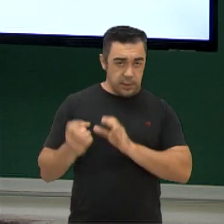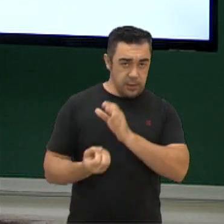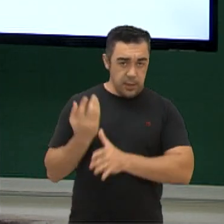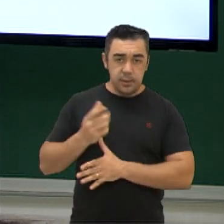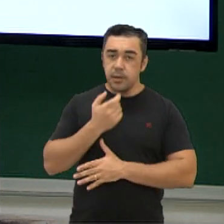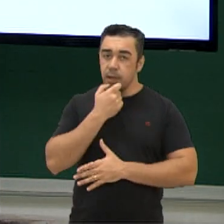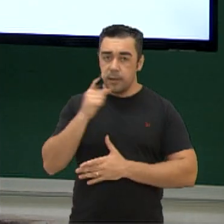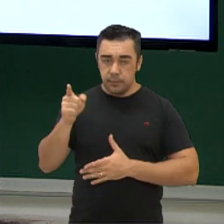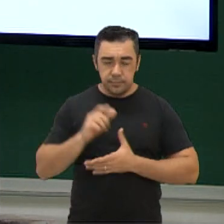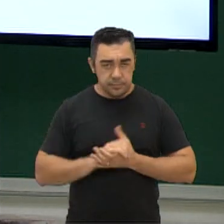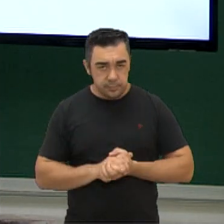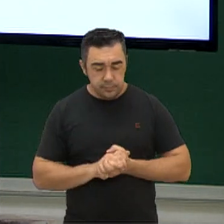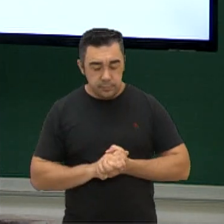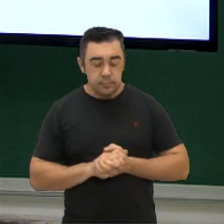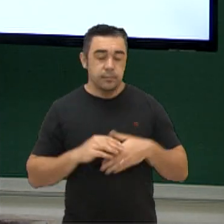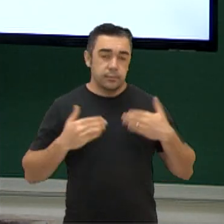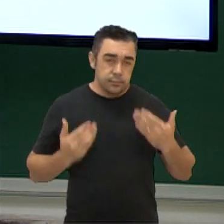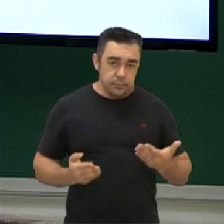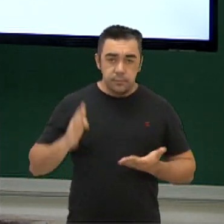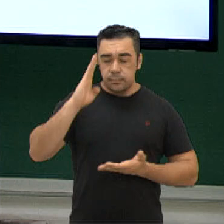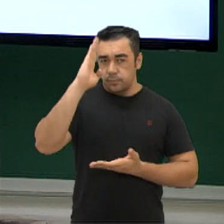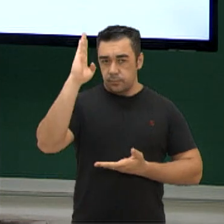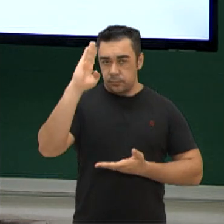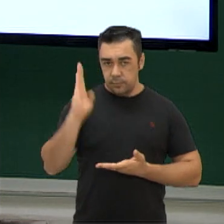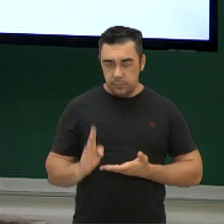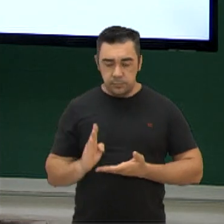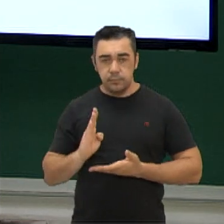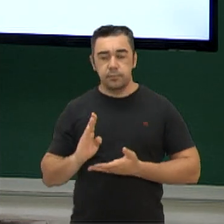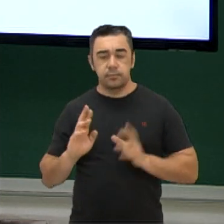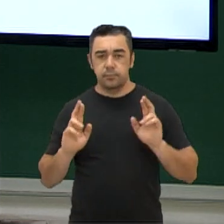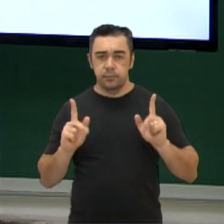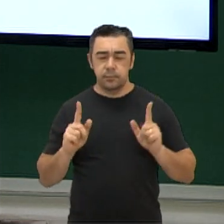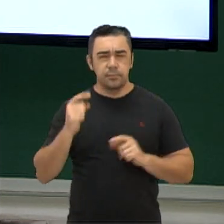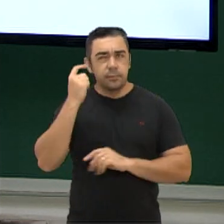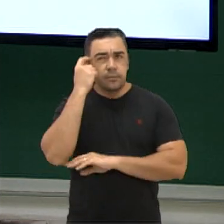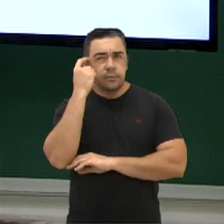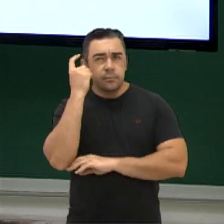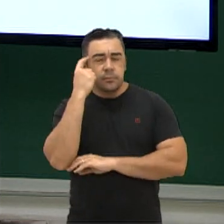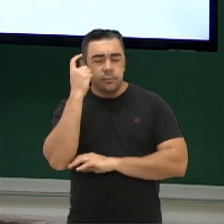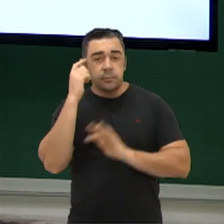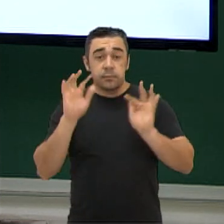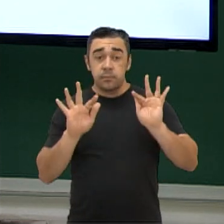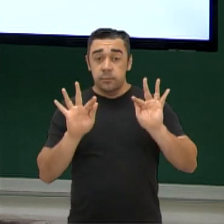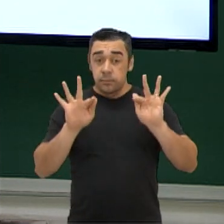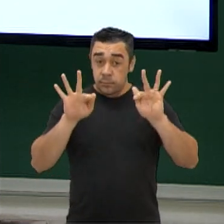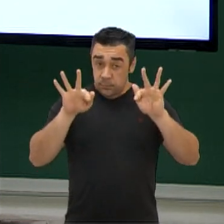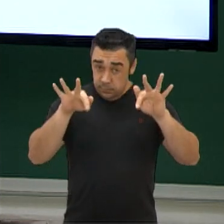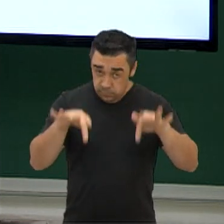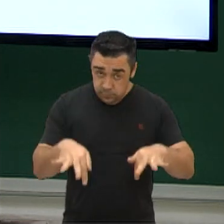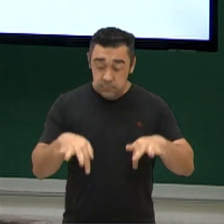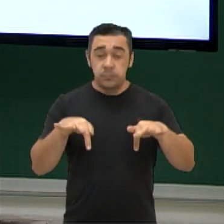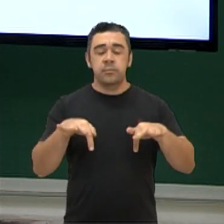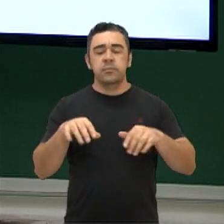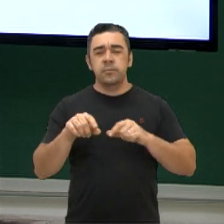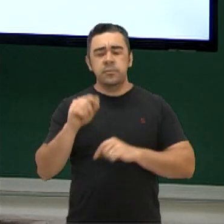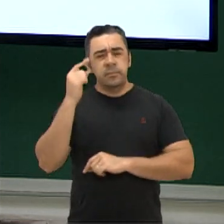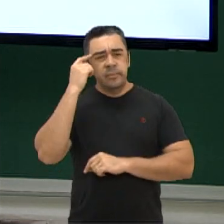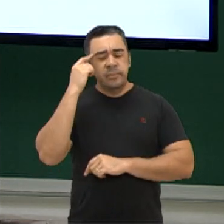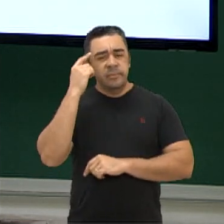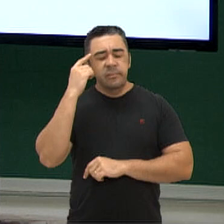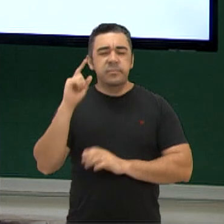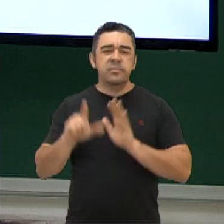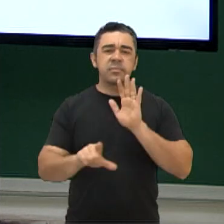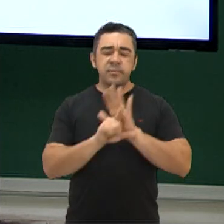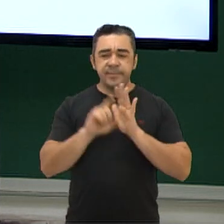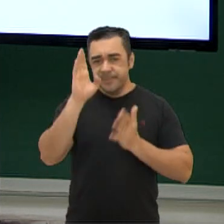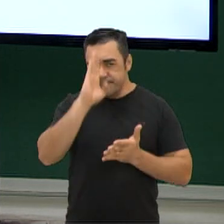Brasil ele vai pensar em terminar ou fazer com que houvesse uma lei brasileira, ele vai pensar em uma lei